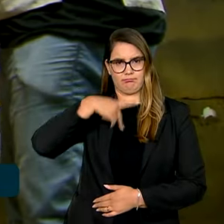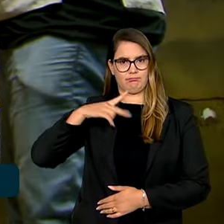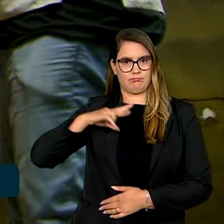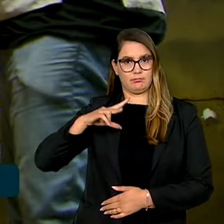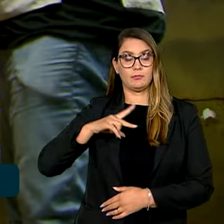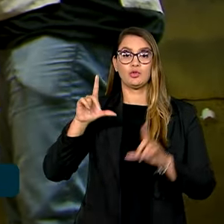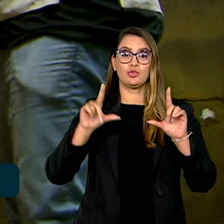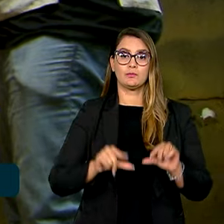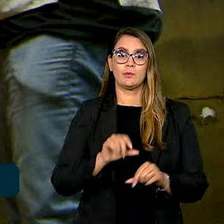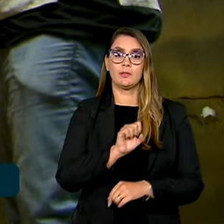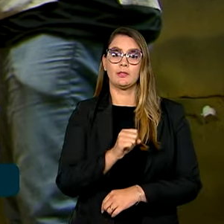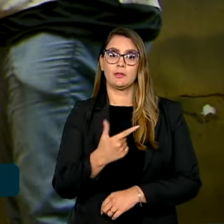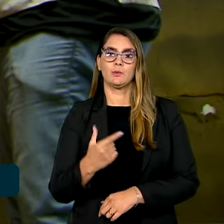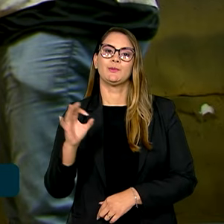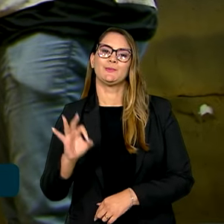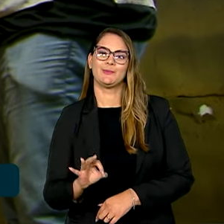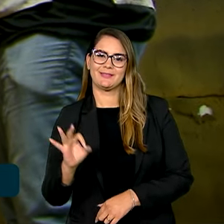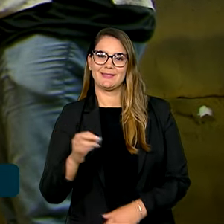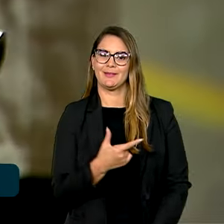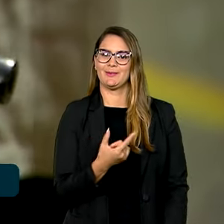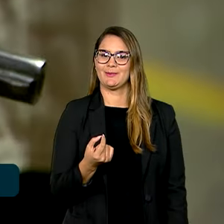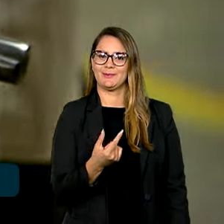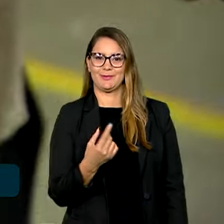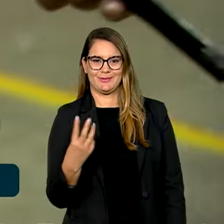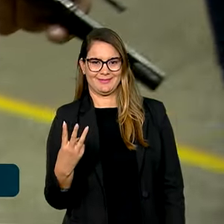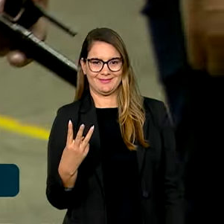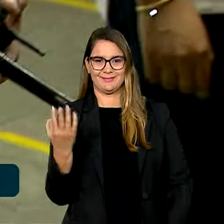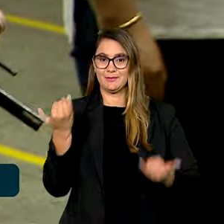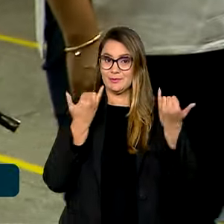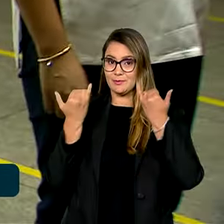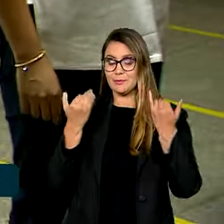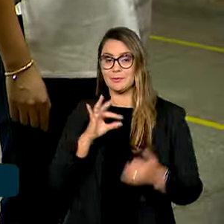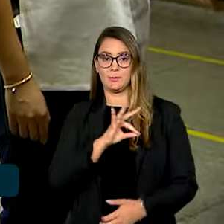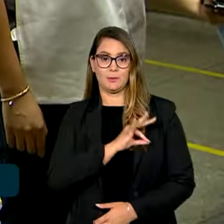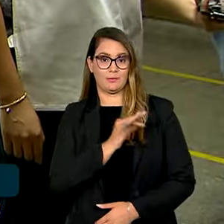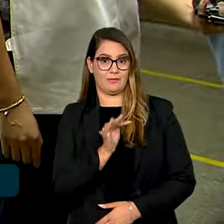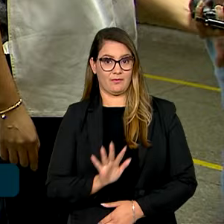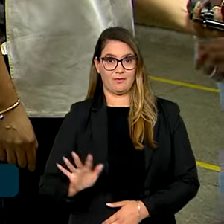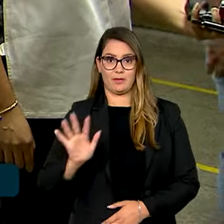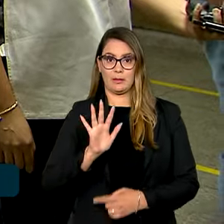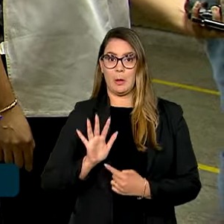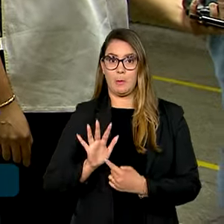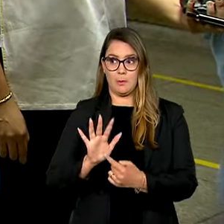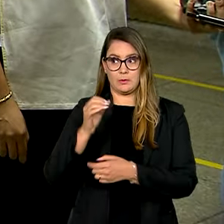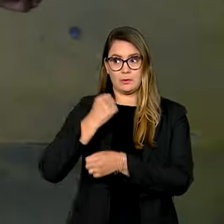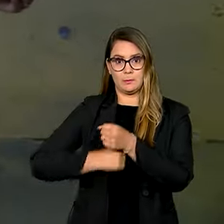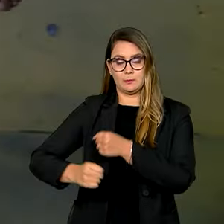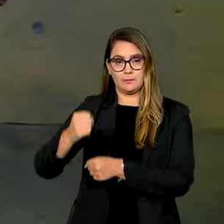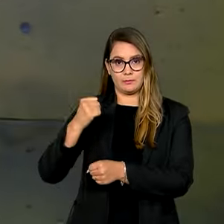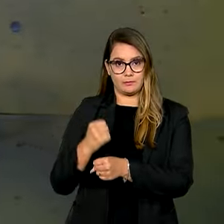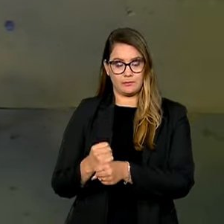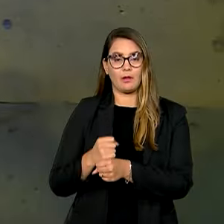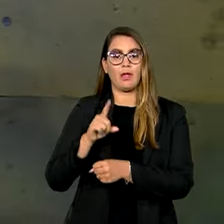caiu 82% em 2023 os dados da Polícia Federal mostram que no ano passado